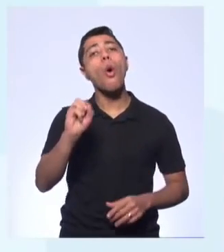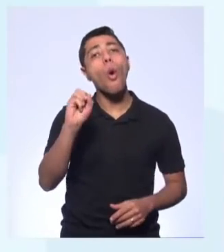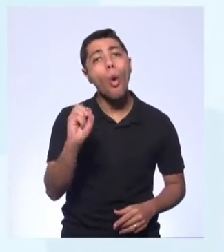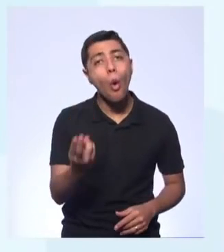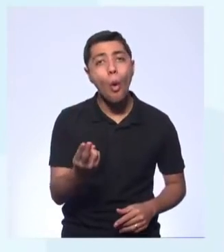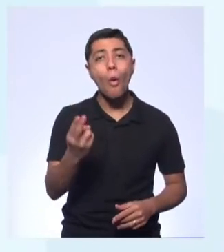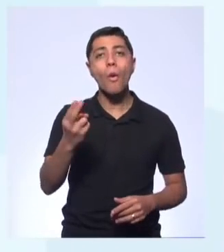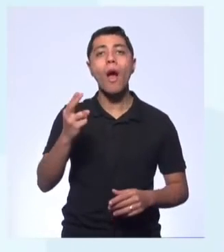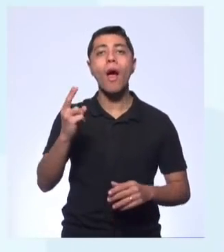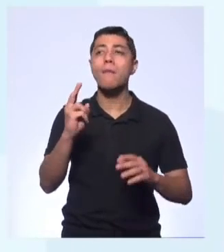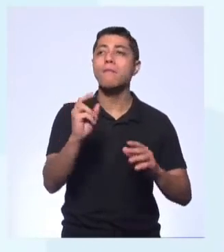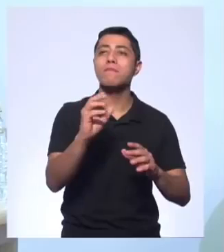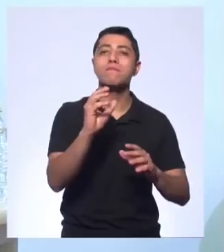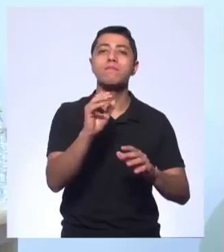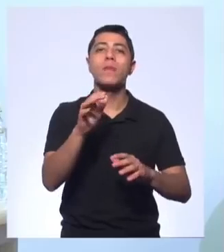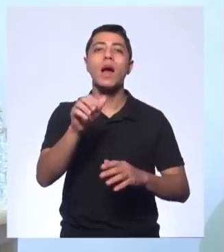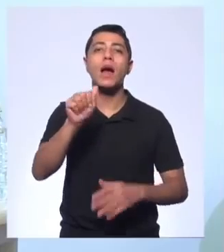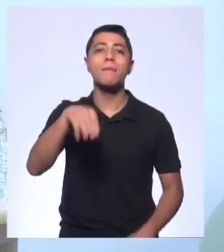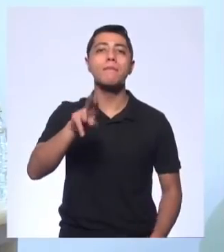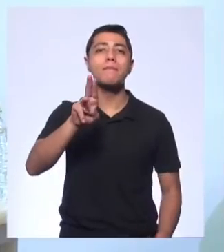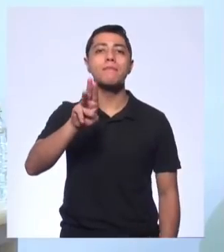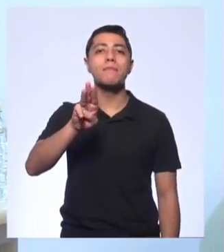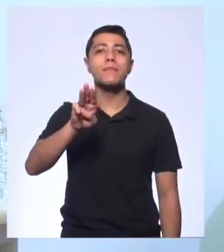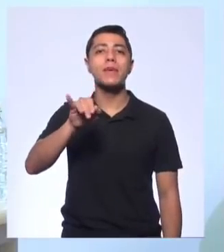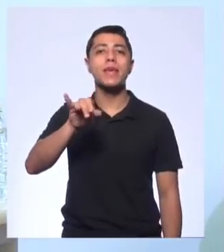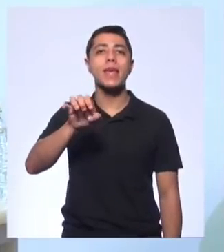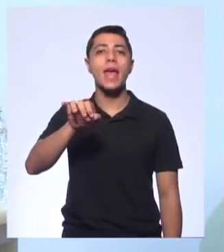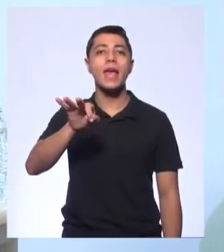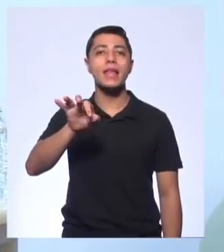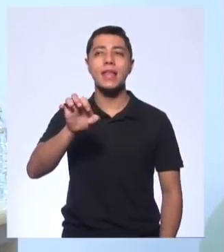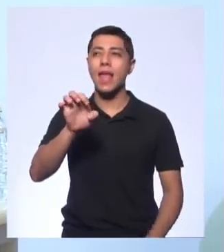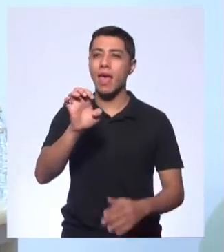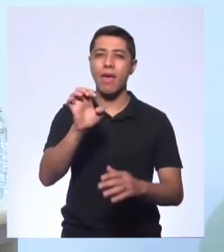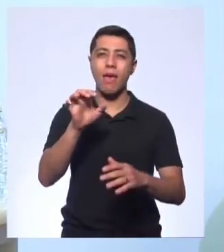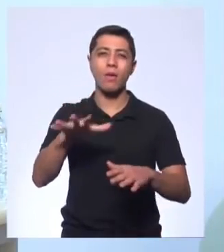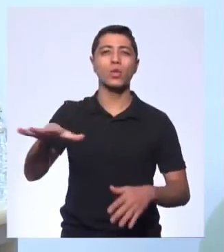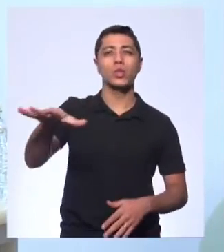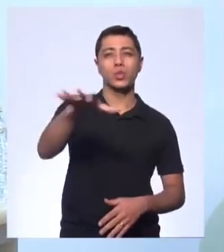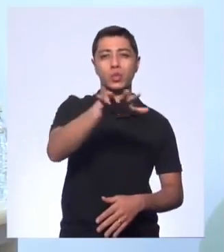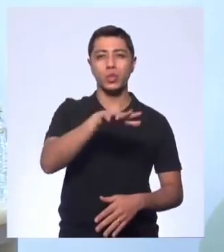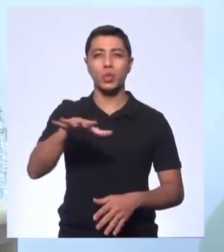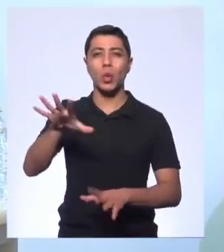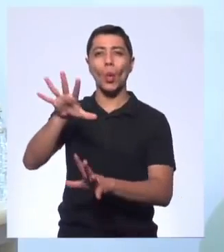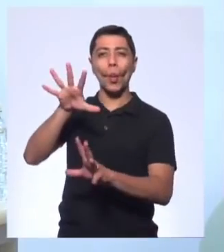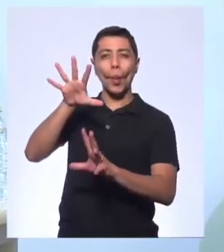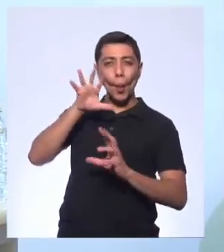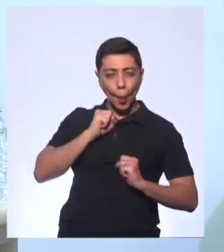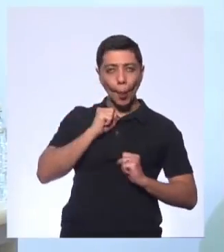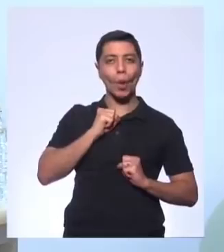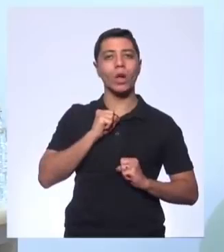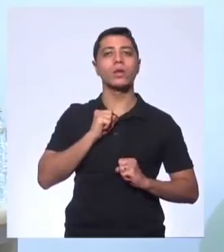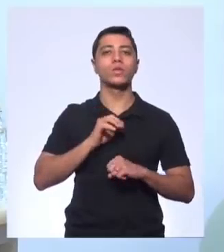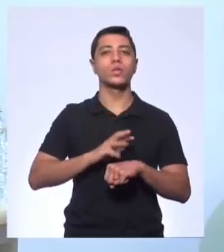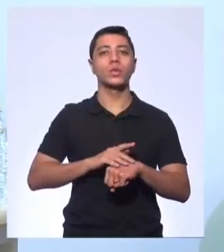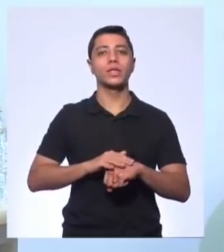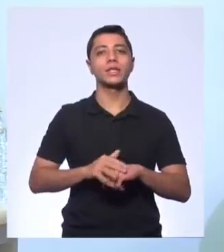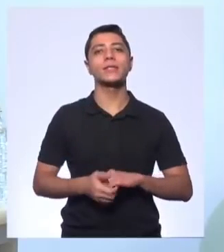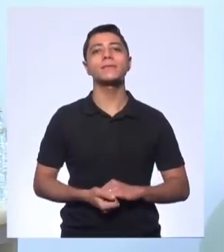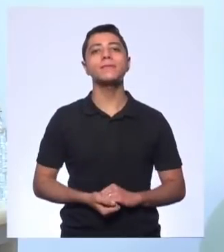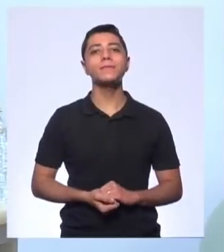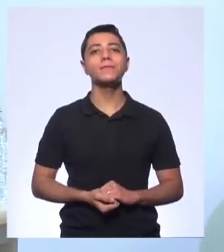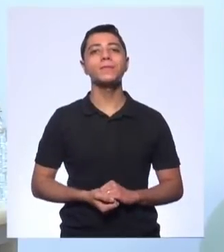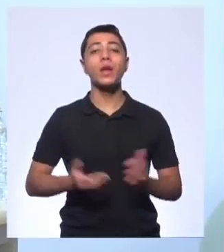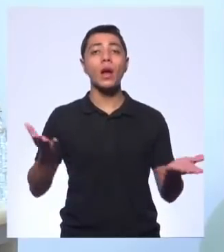intoxicação ambiental. Então, para a gente iniciar a nossa aula, gostaria de fazer uma interação com